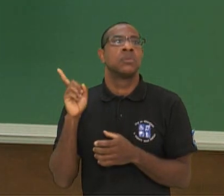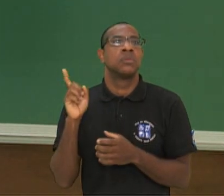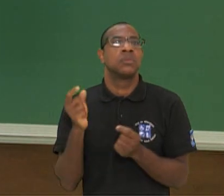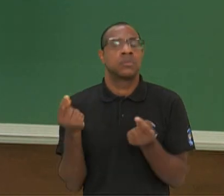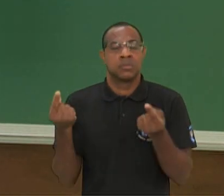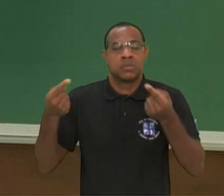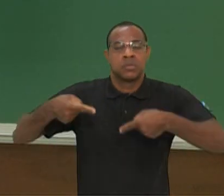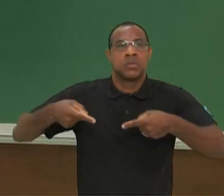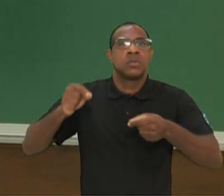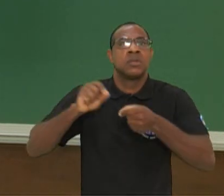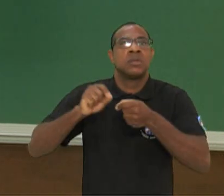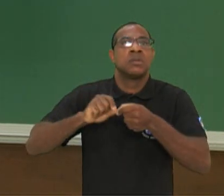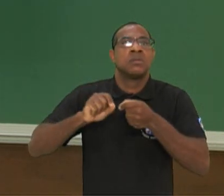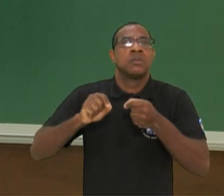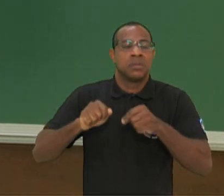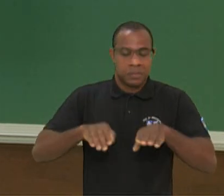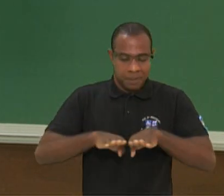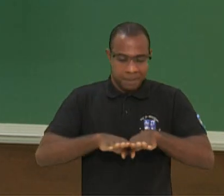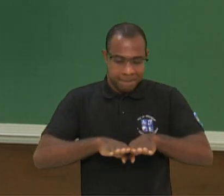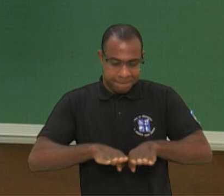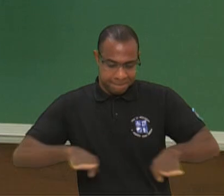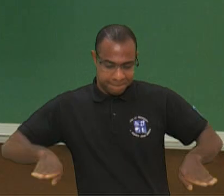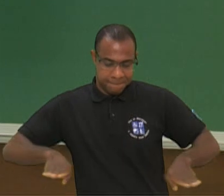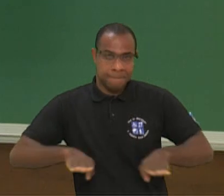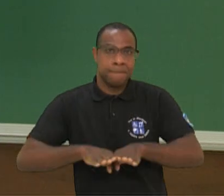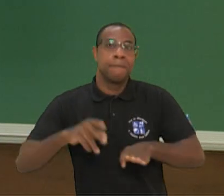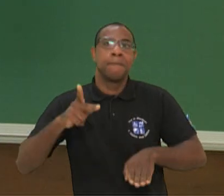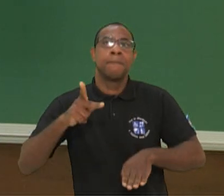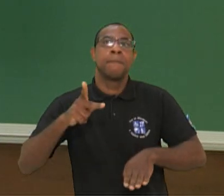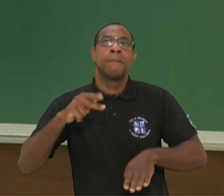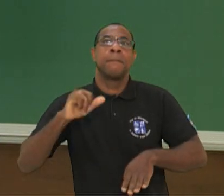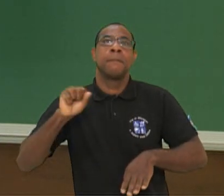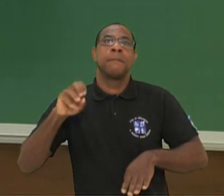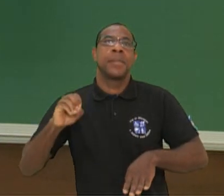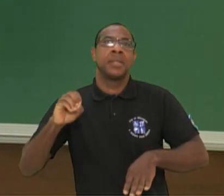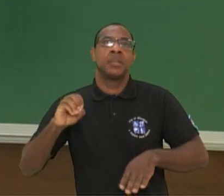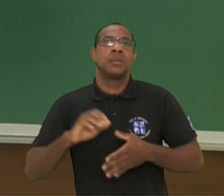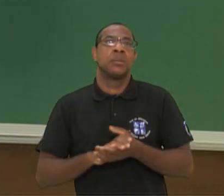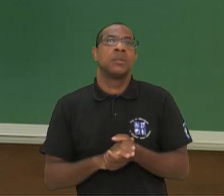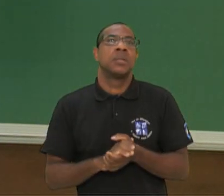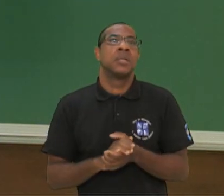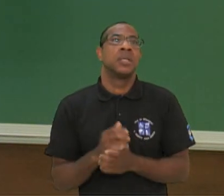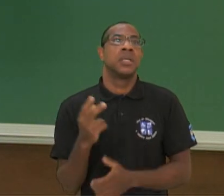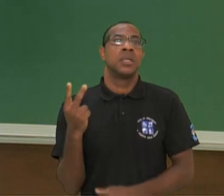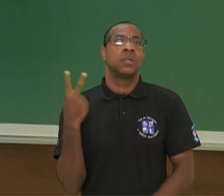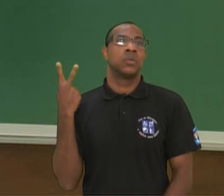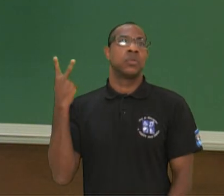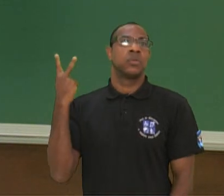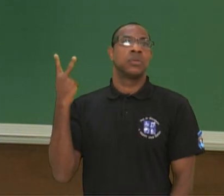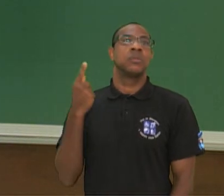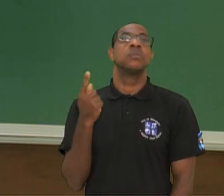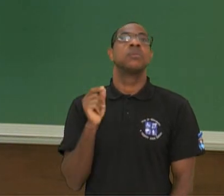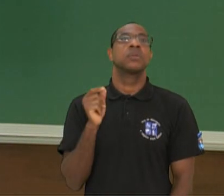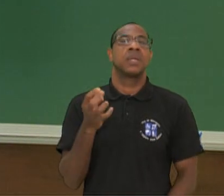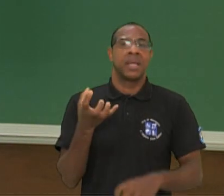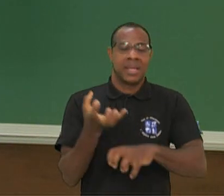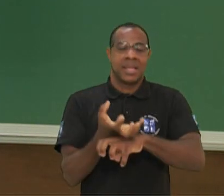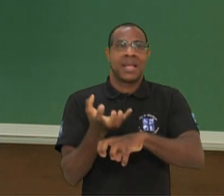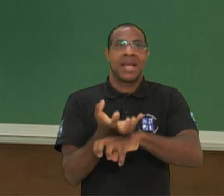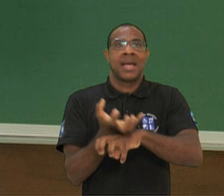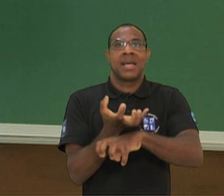disputas feitas em piso, enquanto o Roland Garros é em saibro e o Wimbledon é na